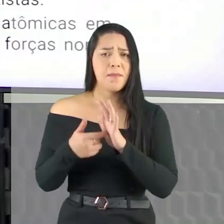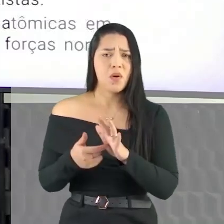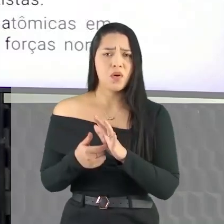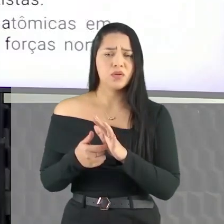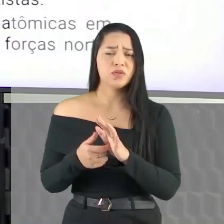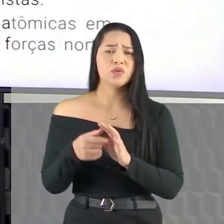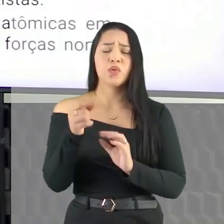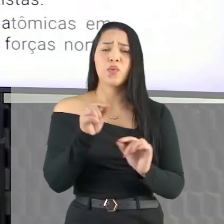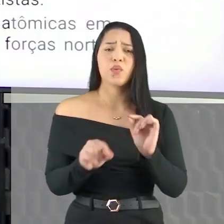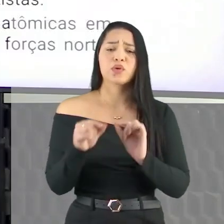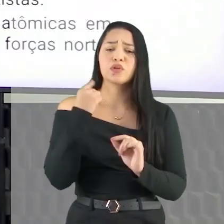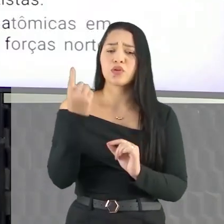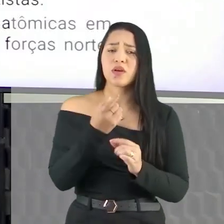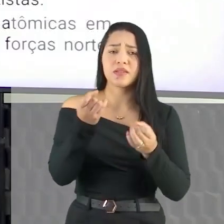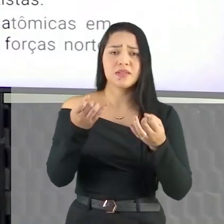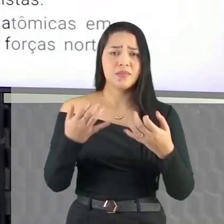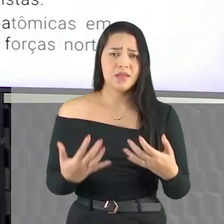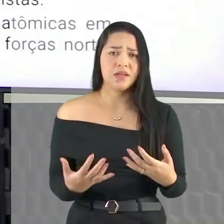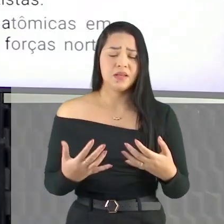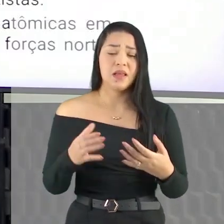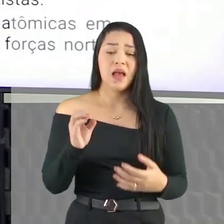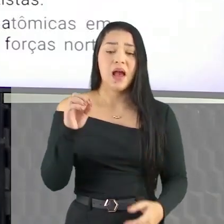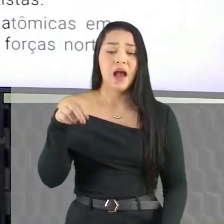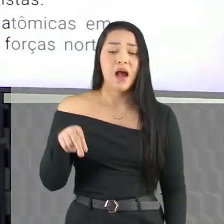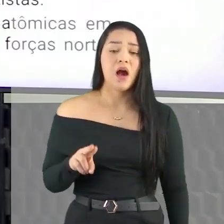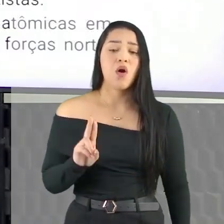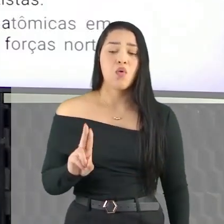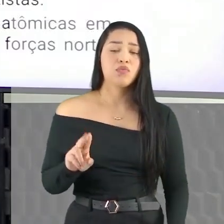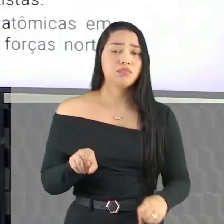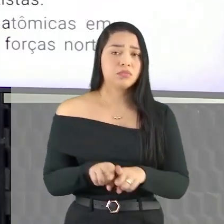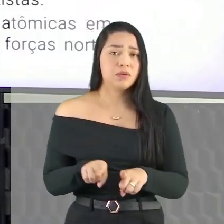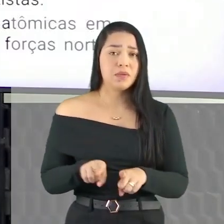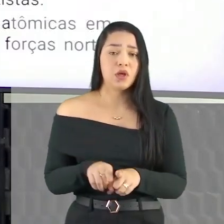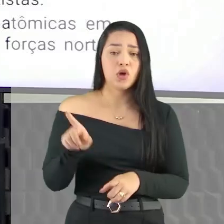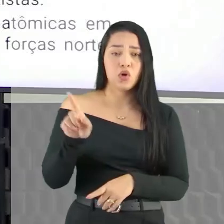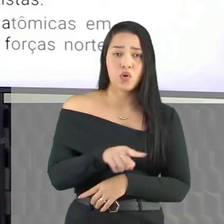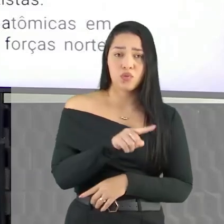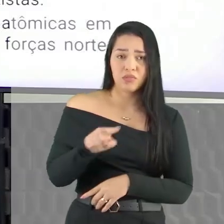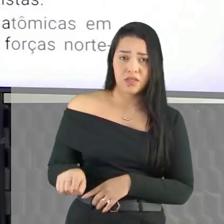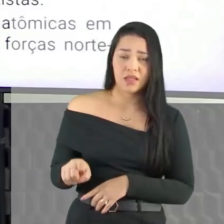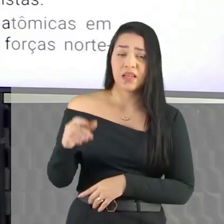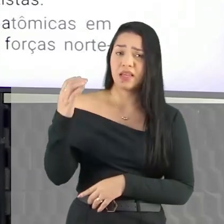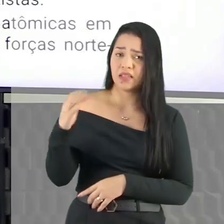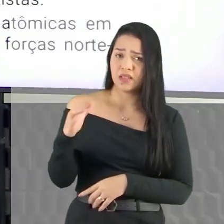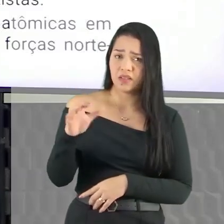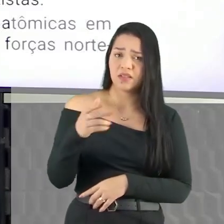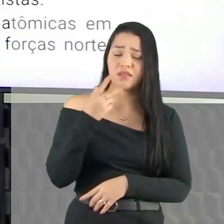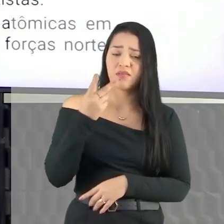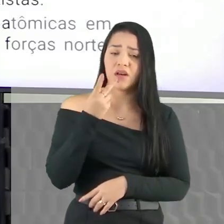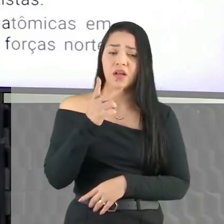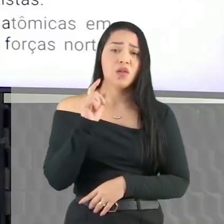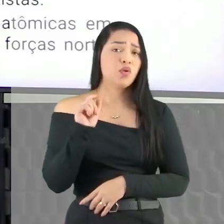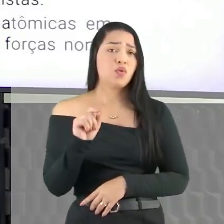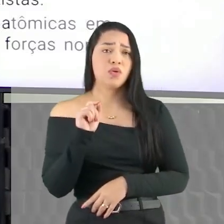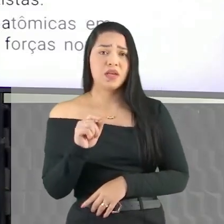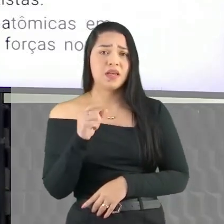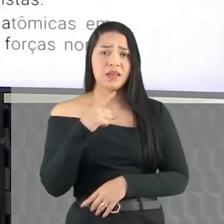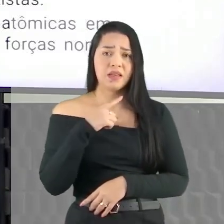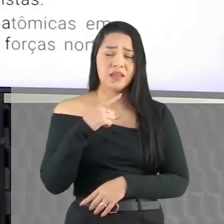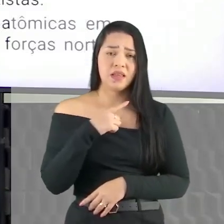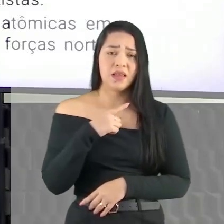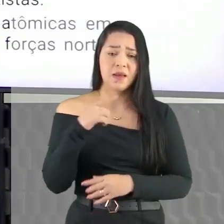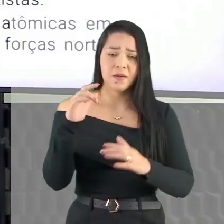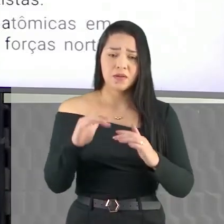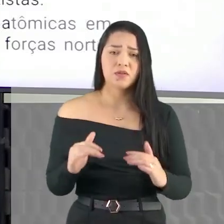certa pista do que nós estamos falando. A ONU, então, ela condena esses cientistas que diziam que haveria uma